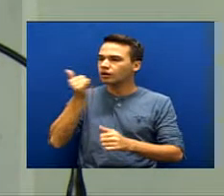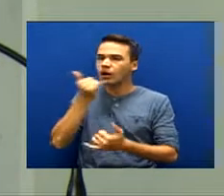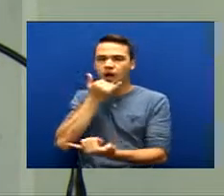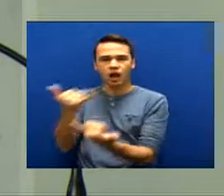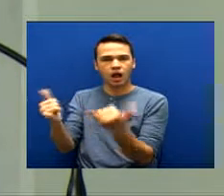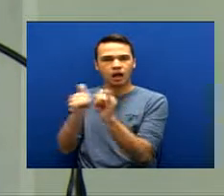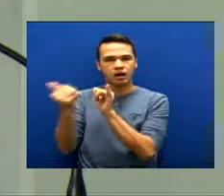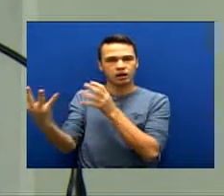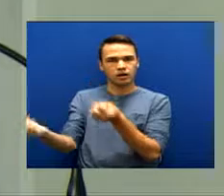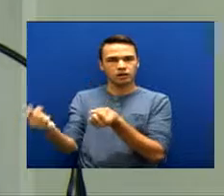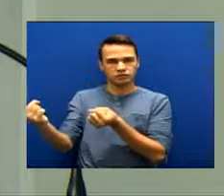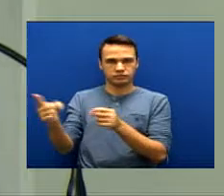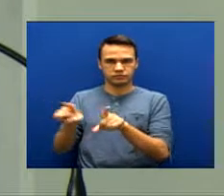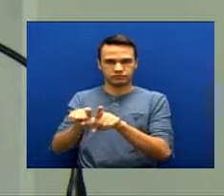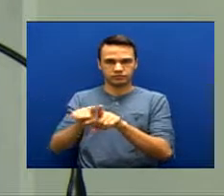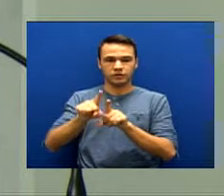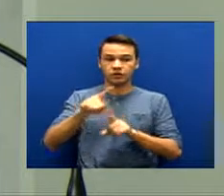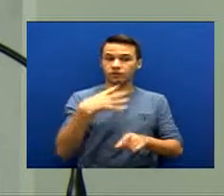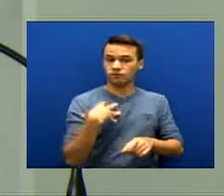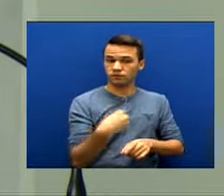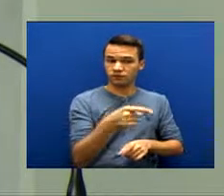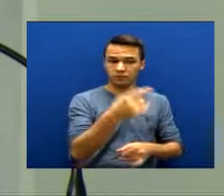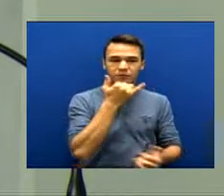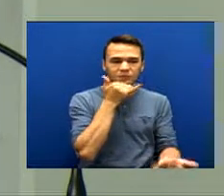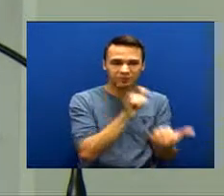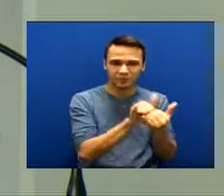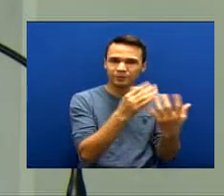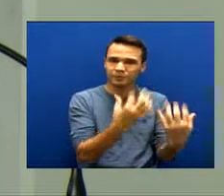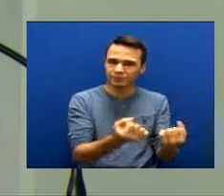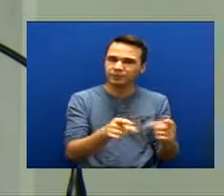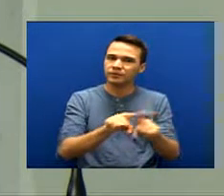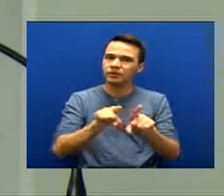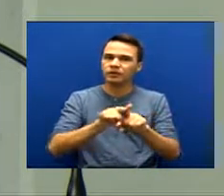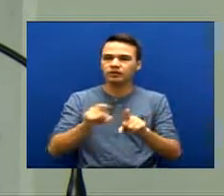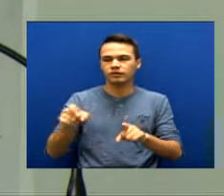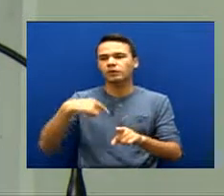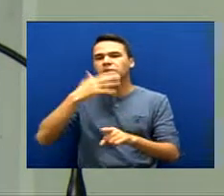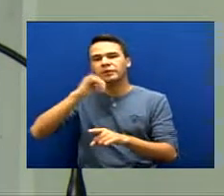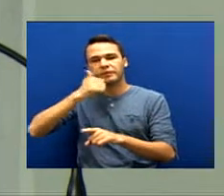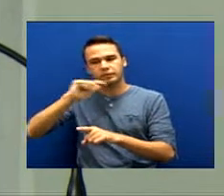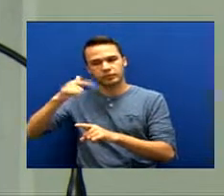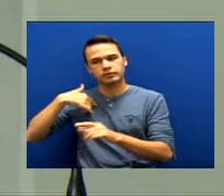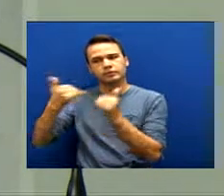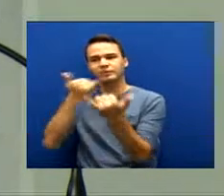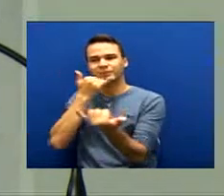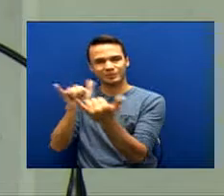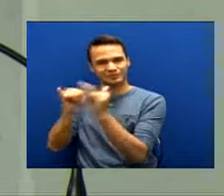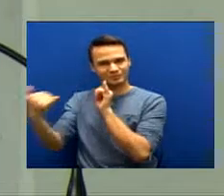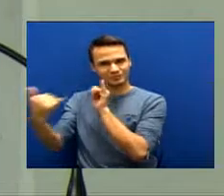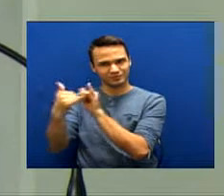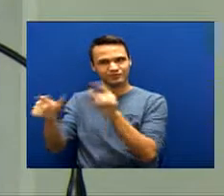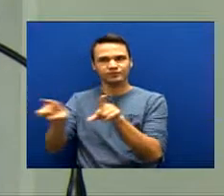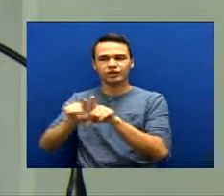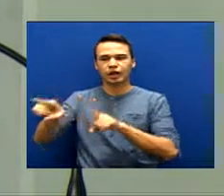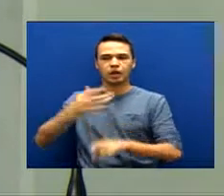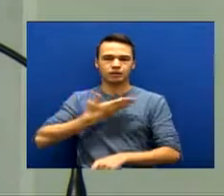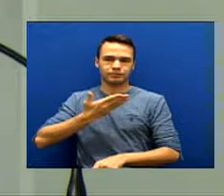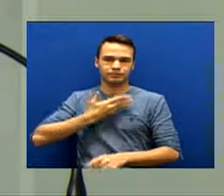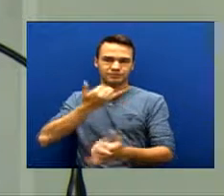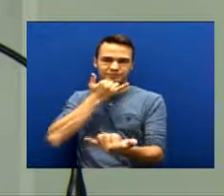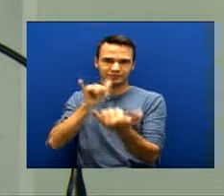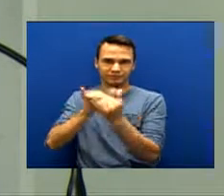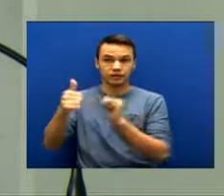posso te dar, porque se eu te der, eu vou ter problema com os outros detentos da tua área. Todos vão querer uma Bíblia de estudo na minha próxima vinda. Não, pastor, me dê